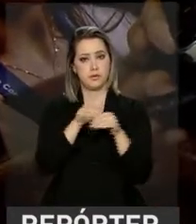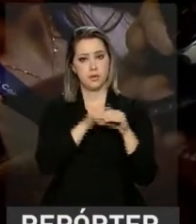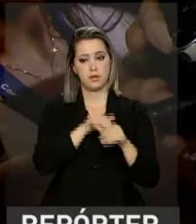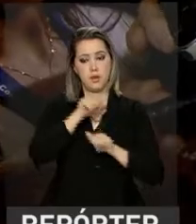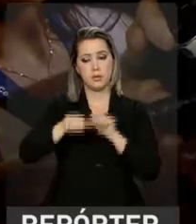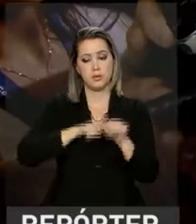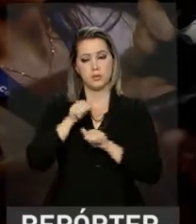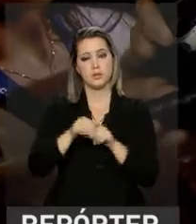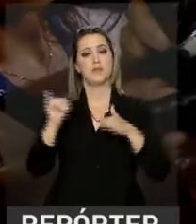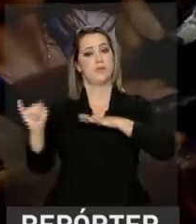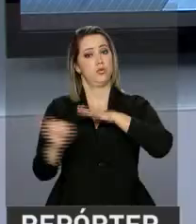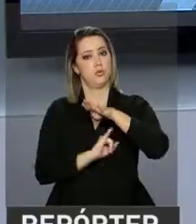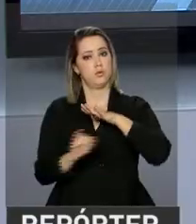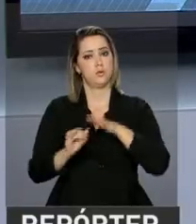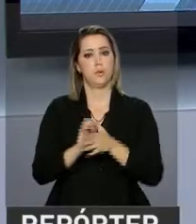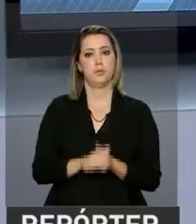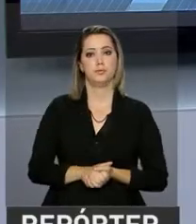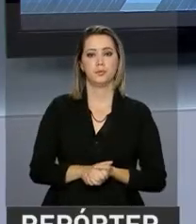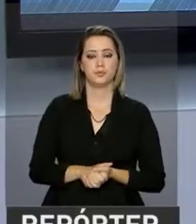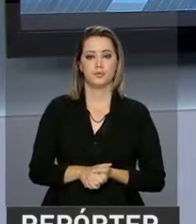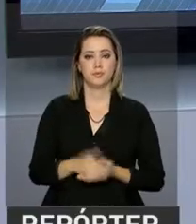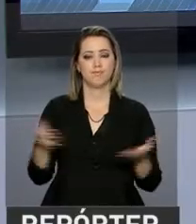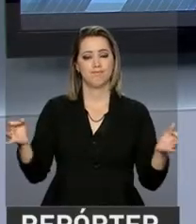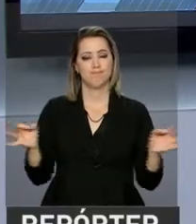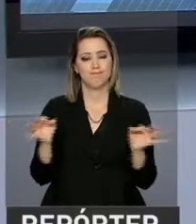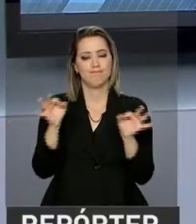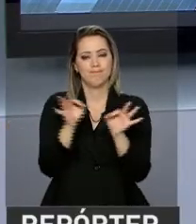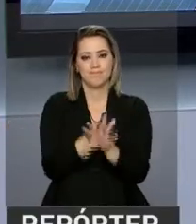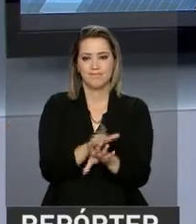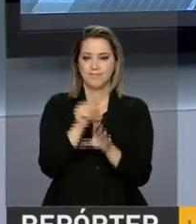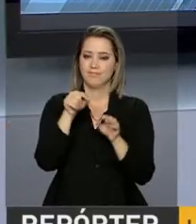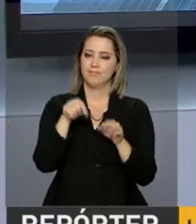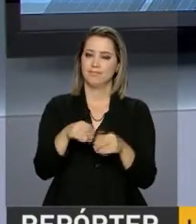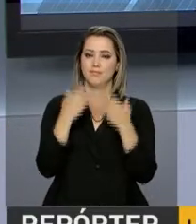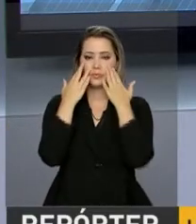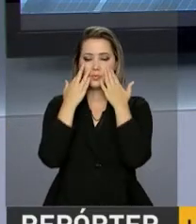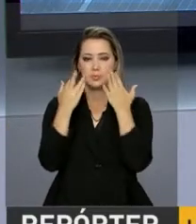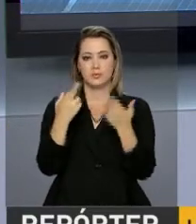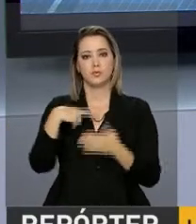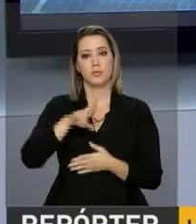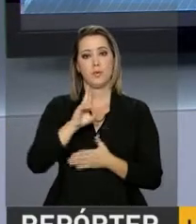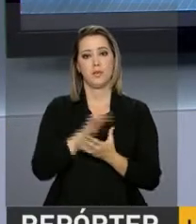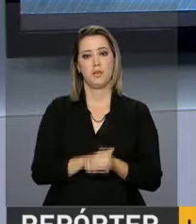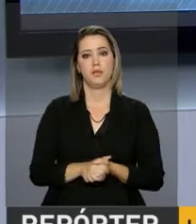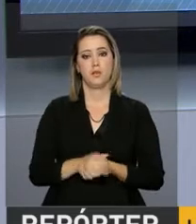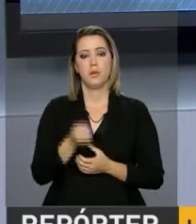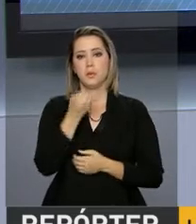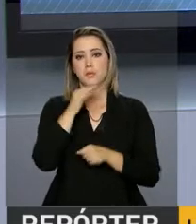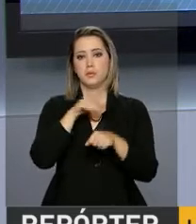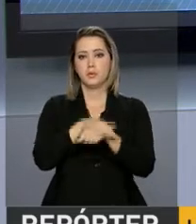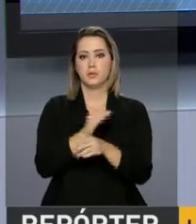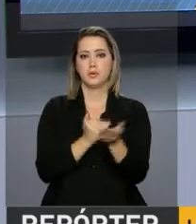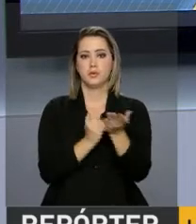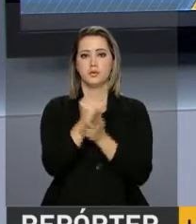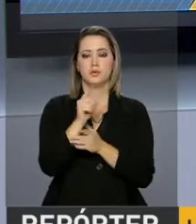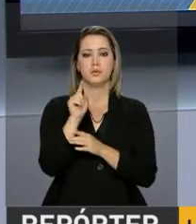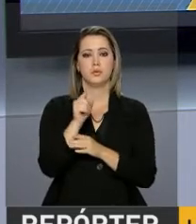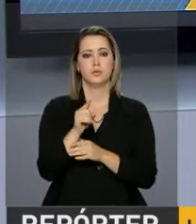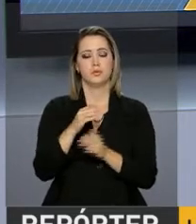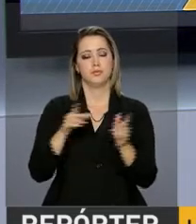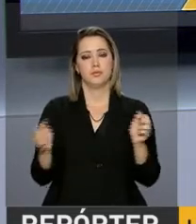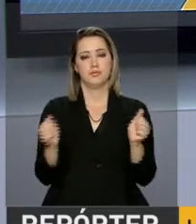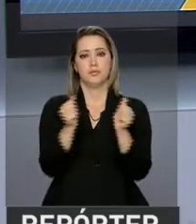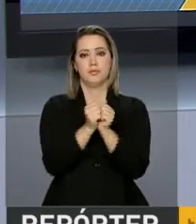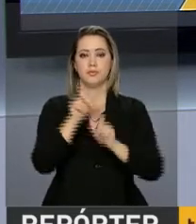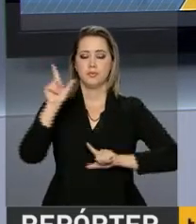mudanças institucionais. Esta edição do Repórter NBR termina por aqui. Uma boa noite para você e continue com a